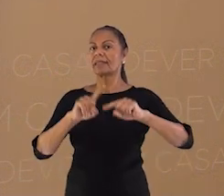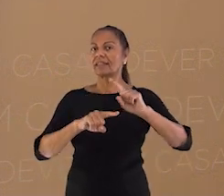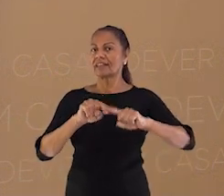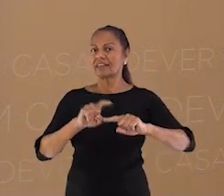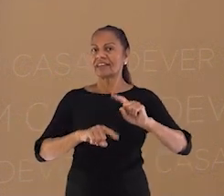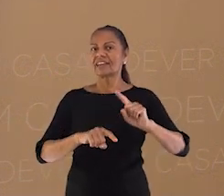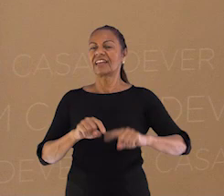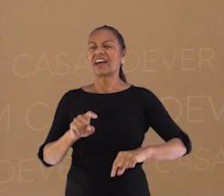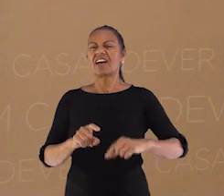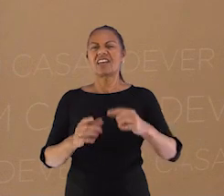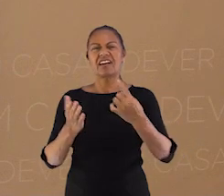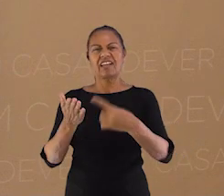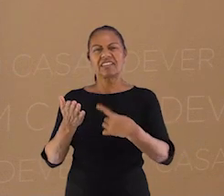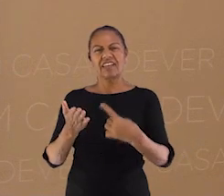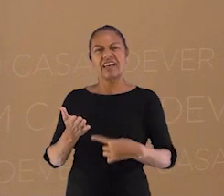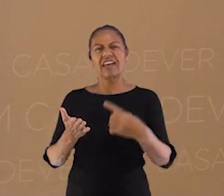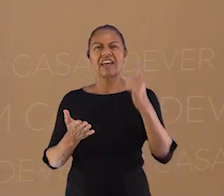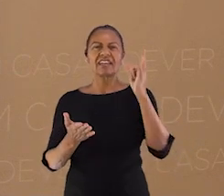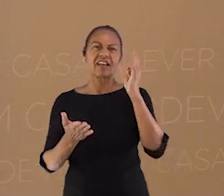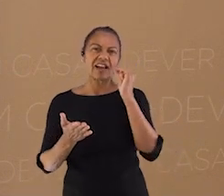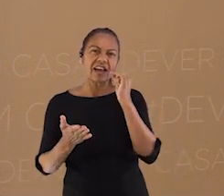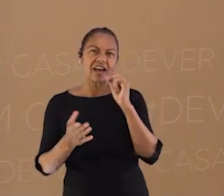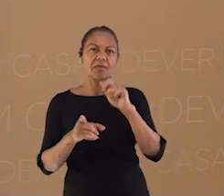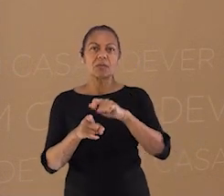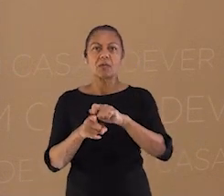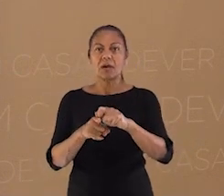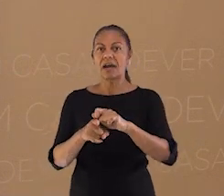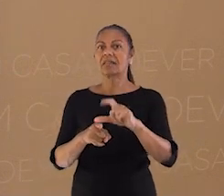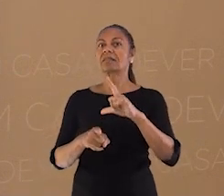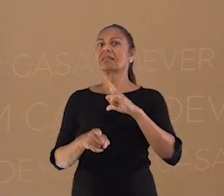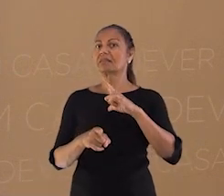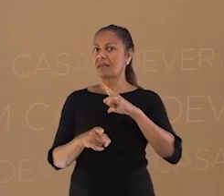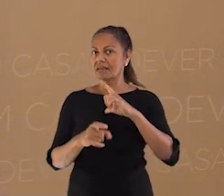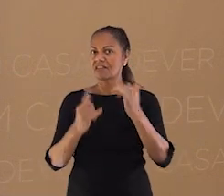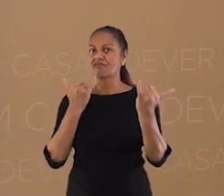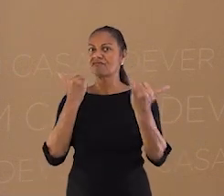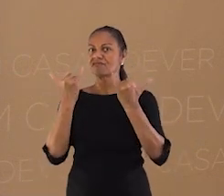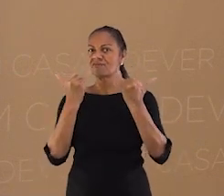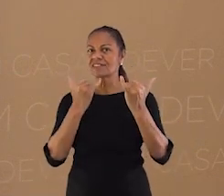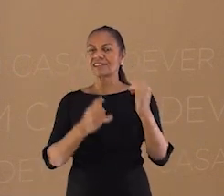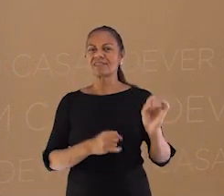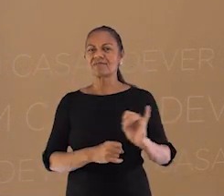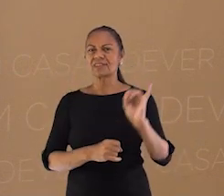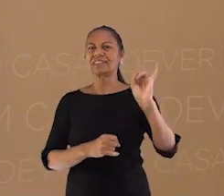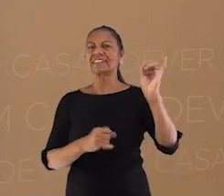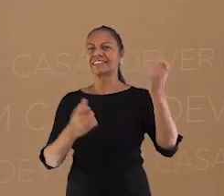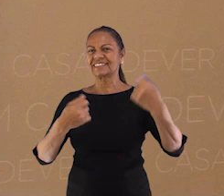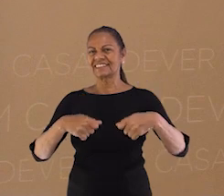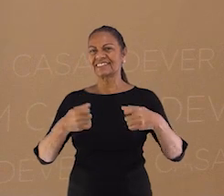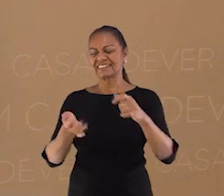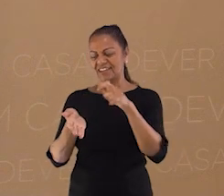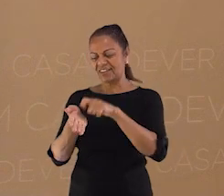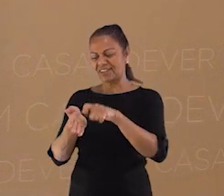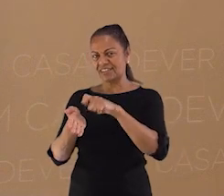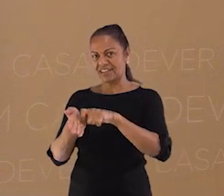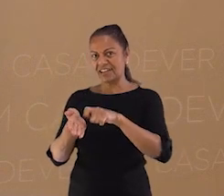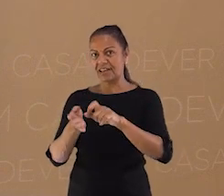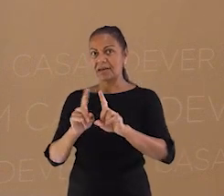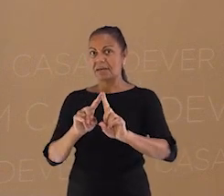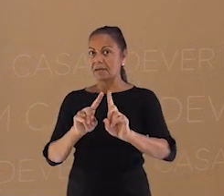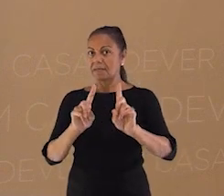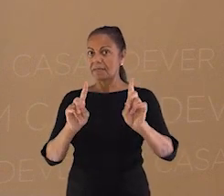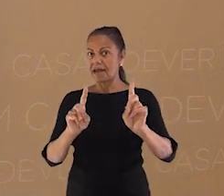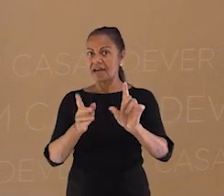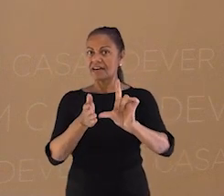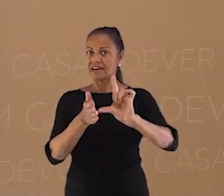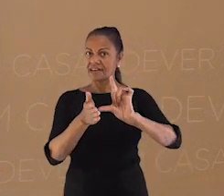serão passadas muitas informações importantes e você vai precisar anotar. Mas antes, não se esqueça de